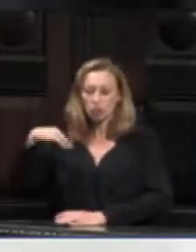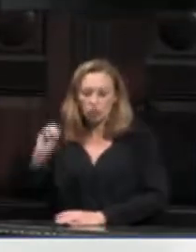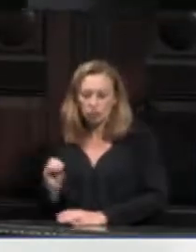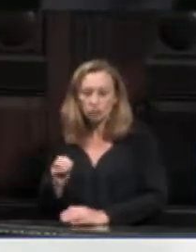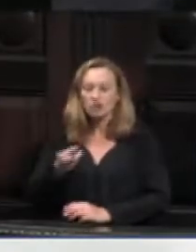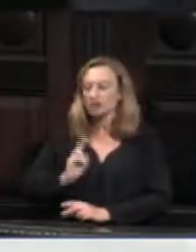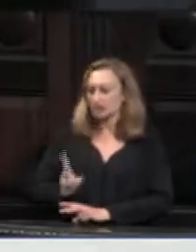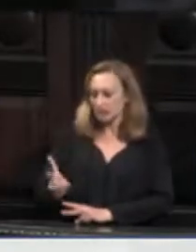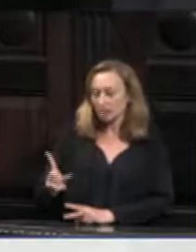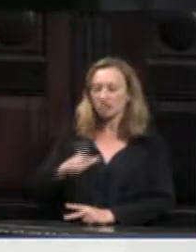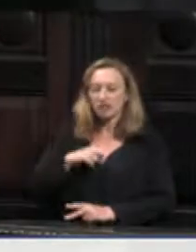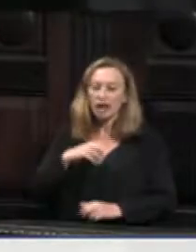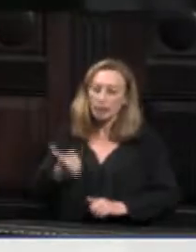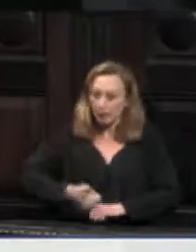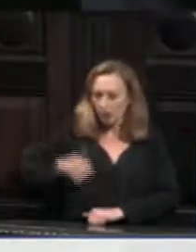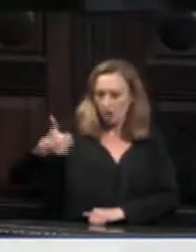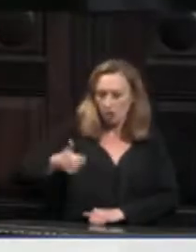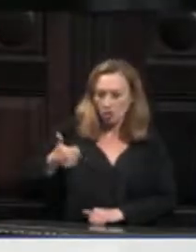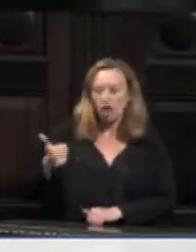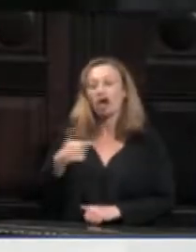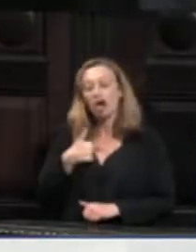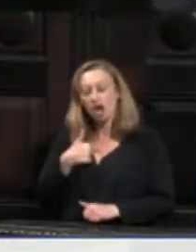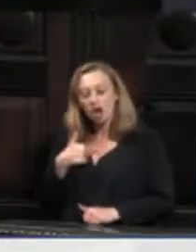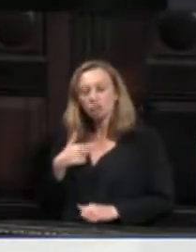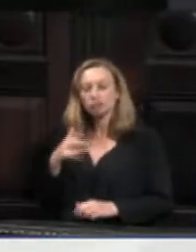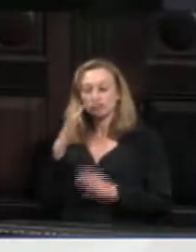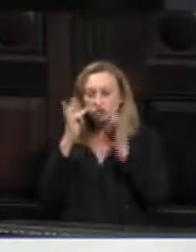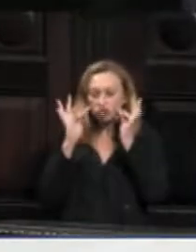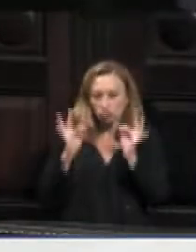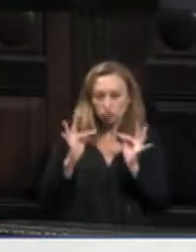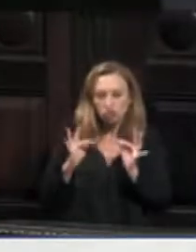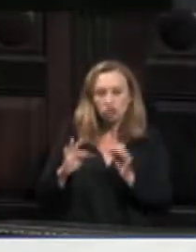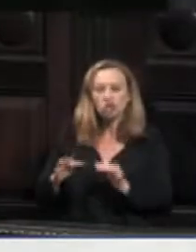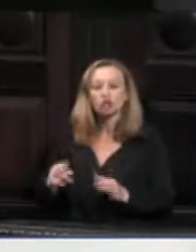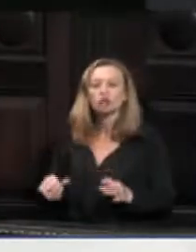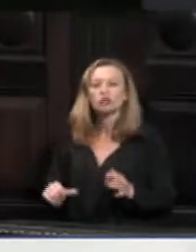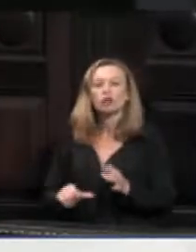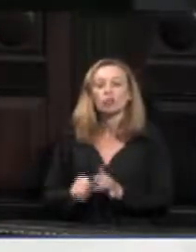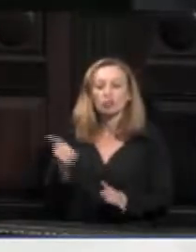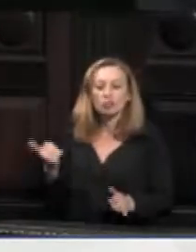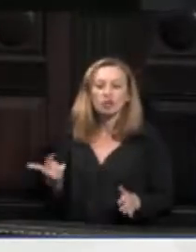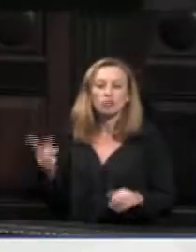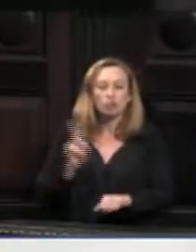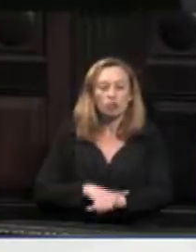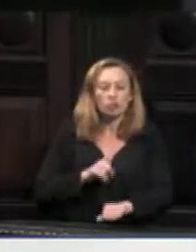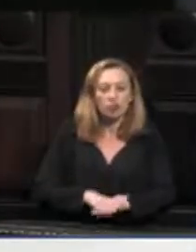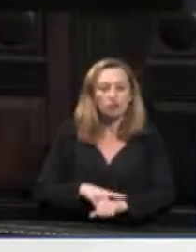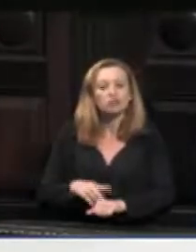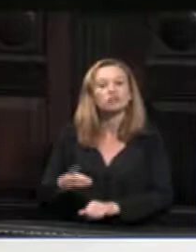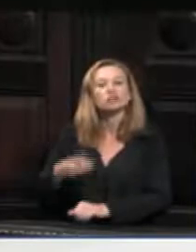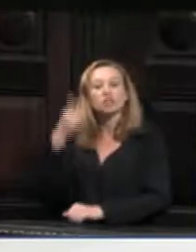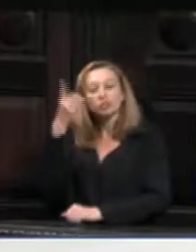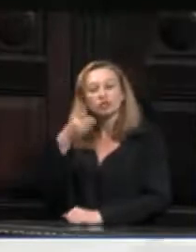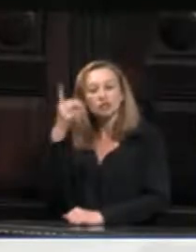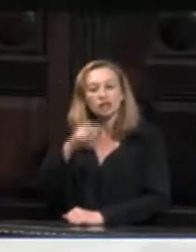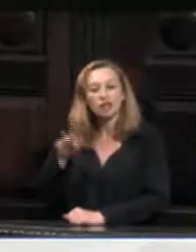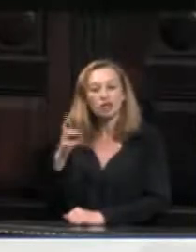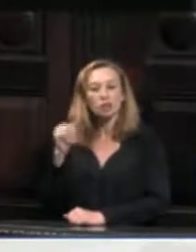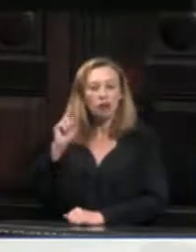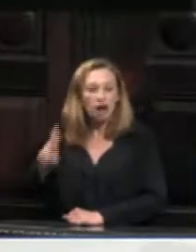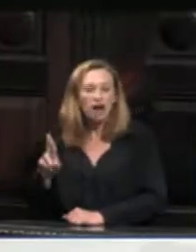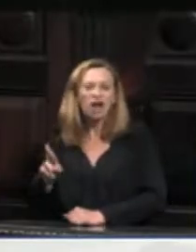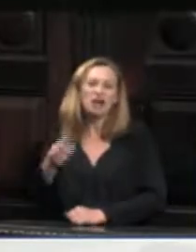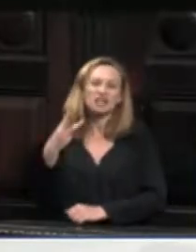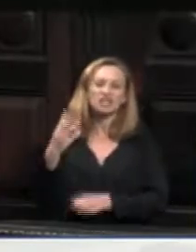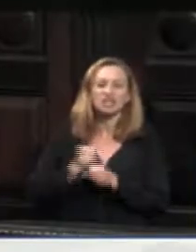sempre haverá melhorias. Eu sou testemunho, desde a primeira questão que o deputado Eliomar levantou, sei lá, 3 anos